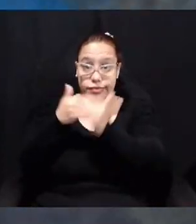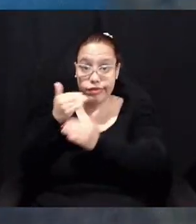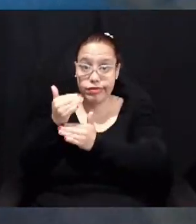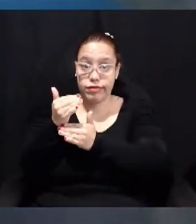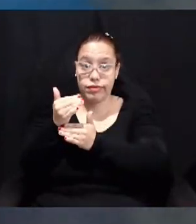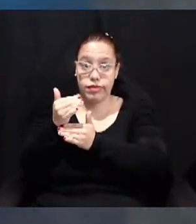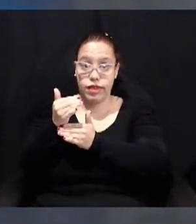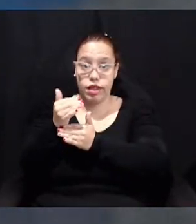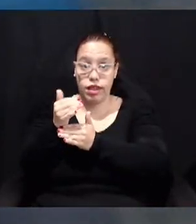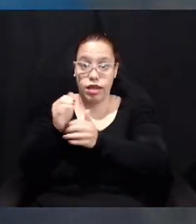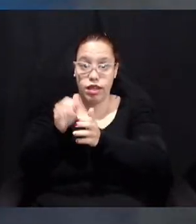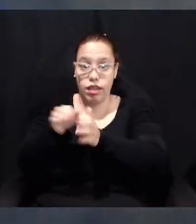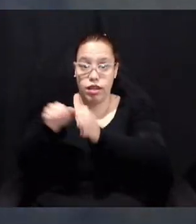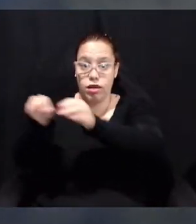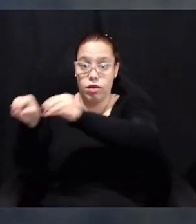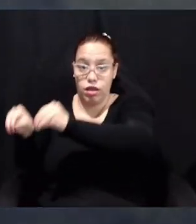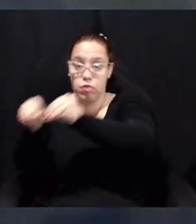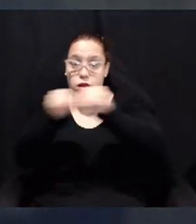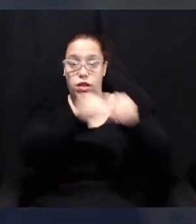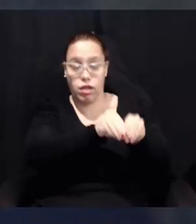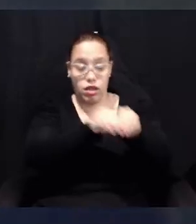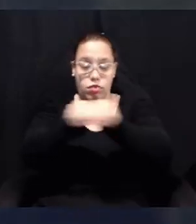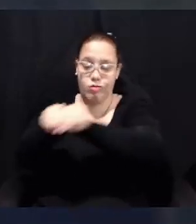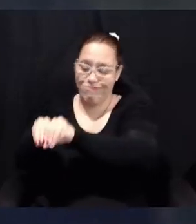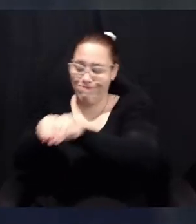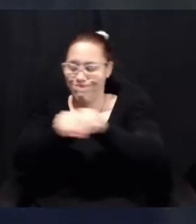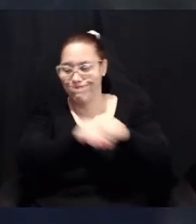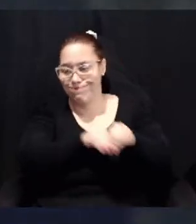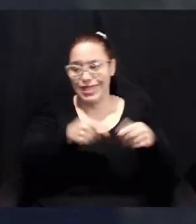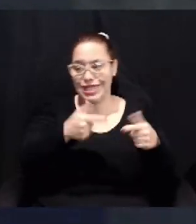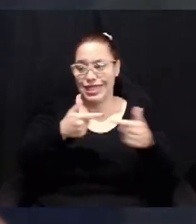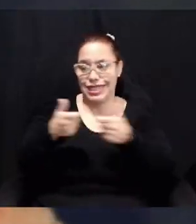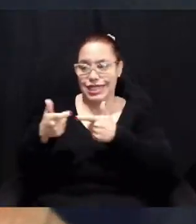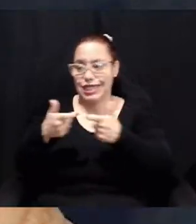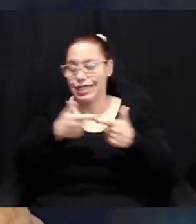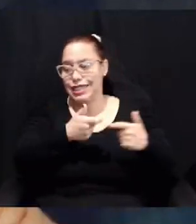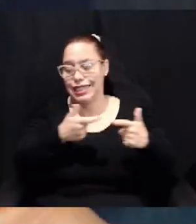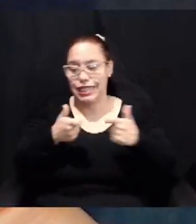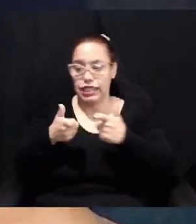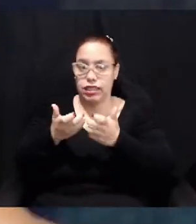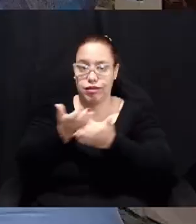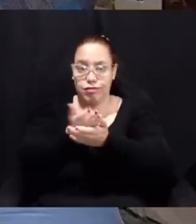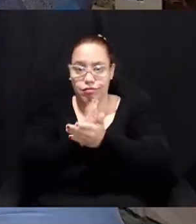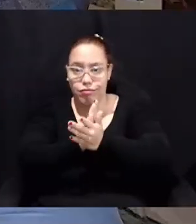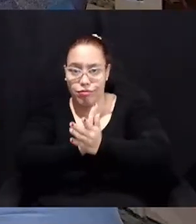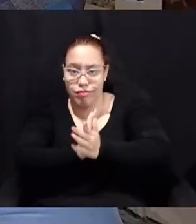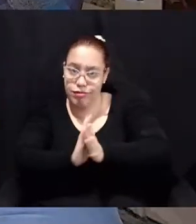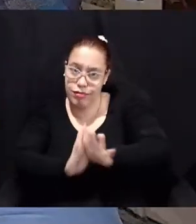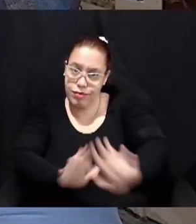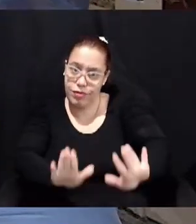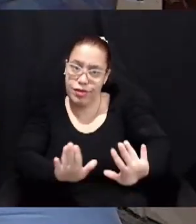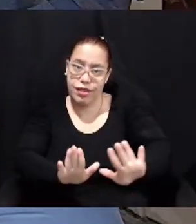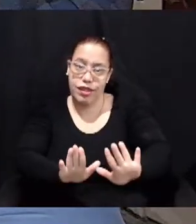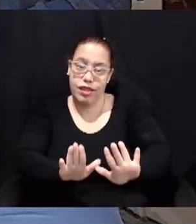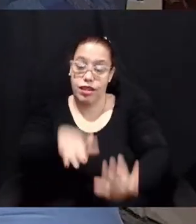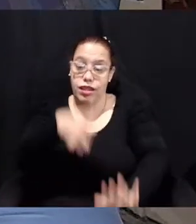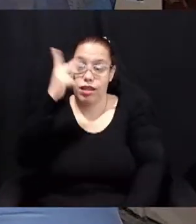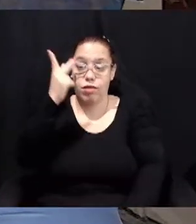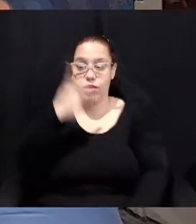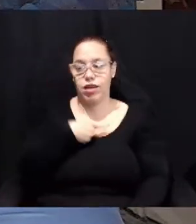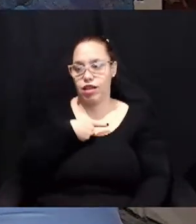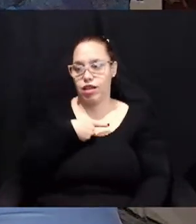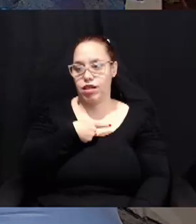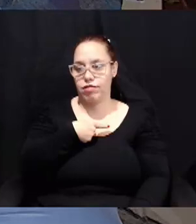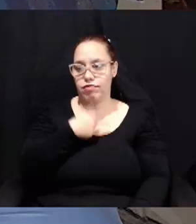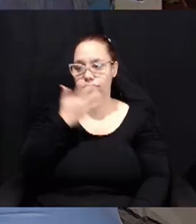com a família dela, fugindo de um estado que quer acabar com o povo da qual ela pertence. E ela é uma garotinha, ela não